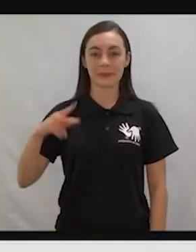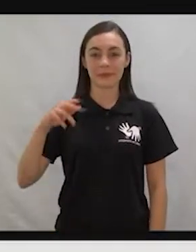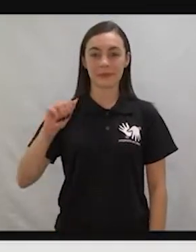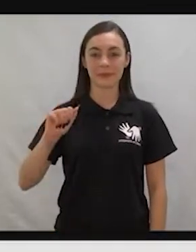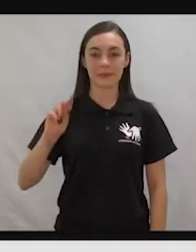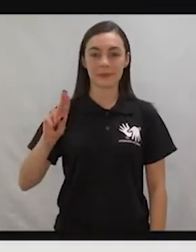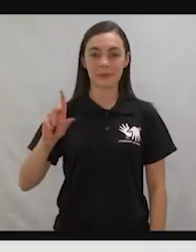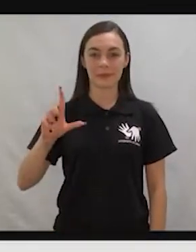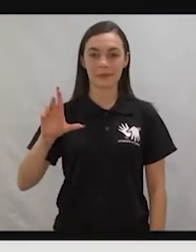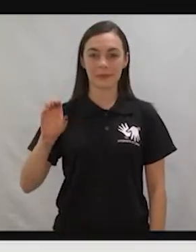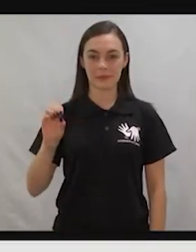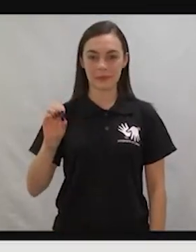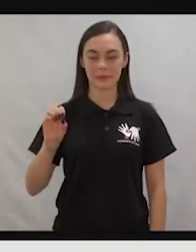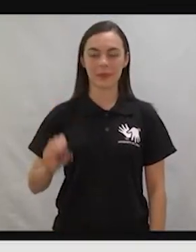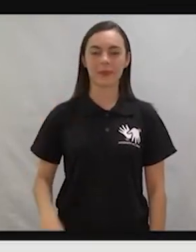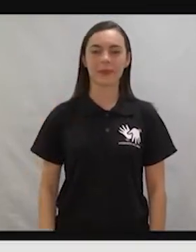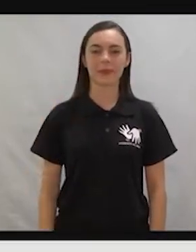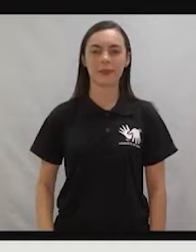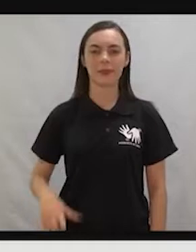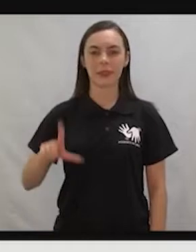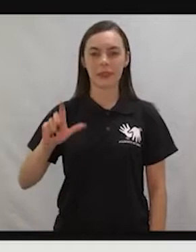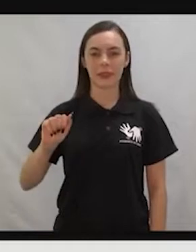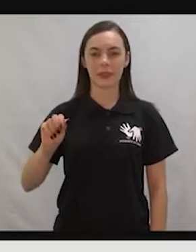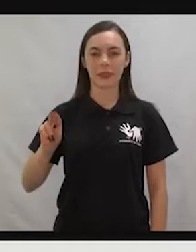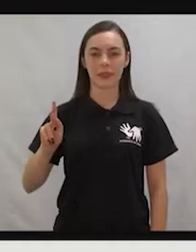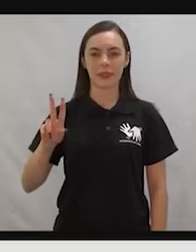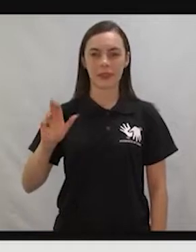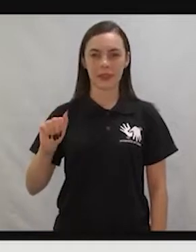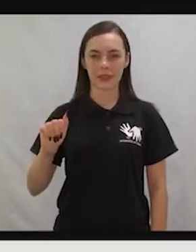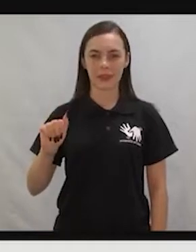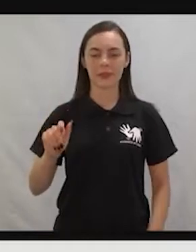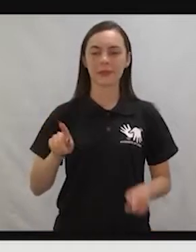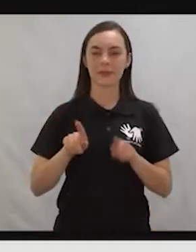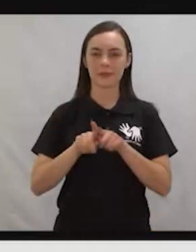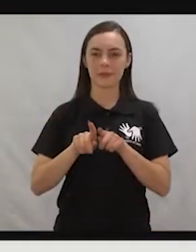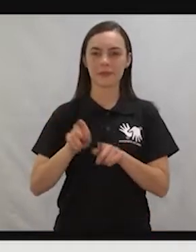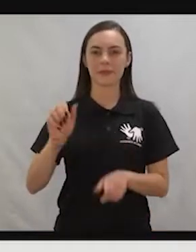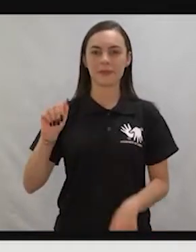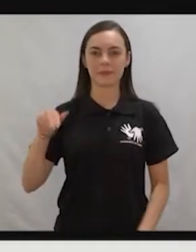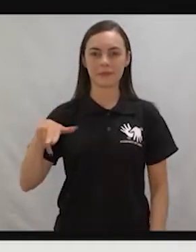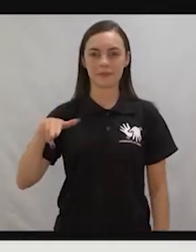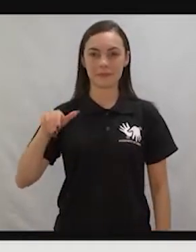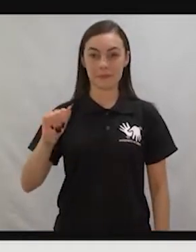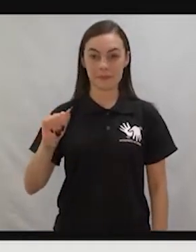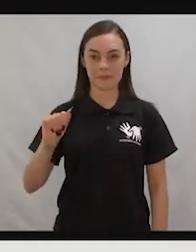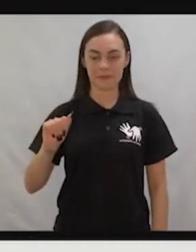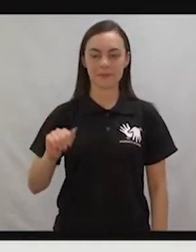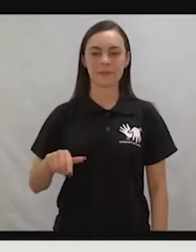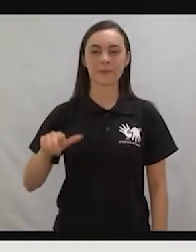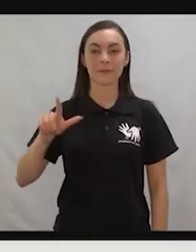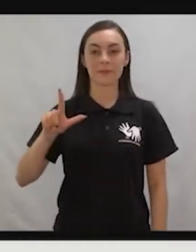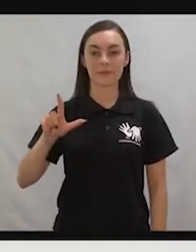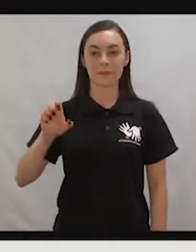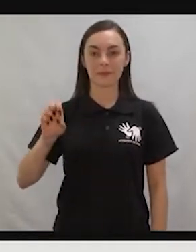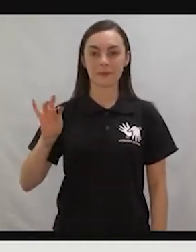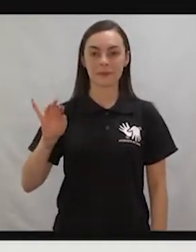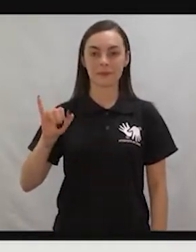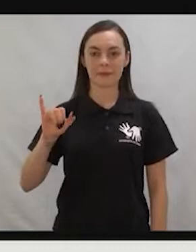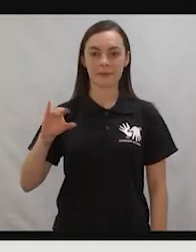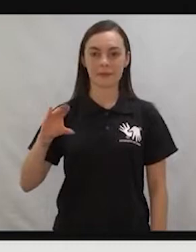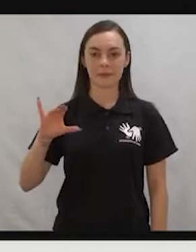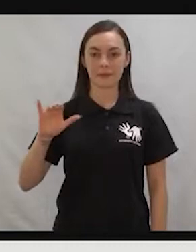gente o Paulo, a Laura, a Ana, a